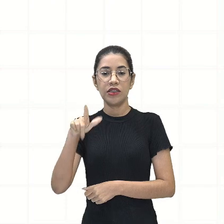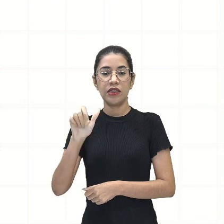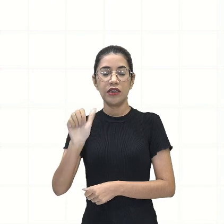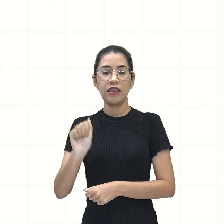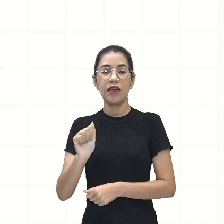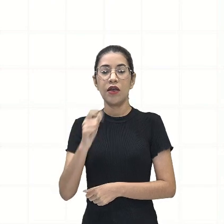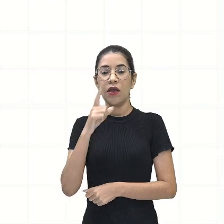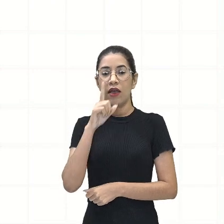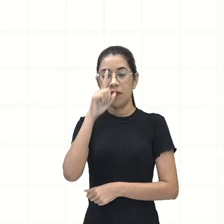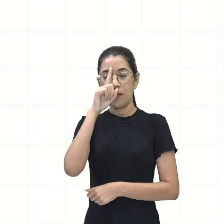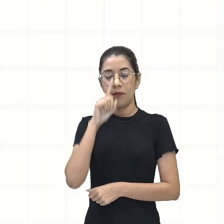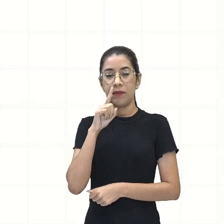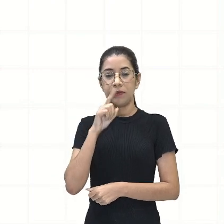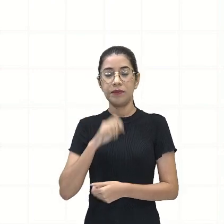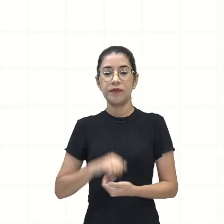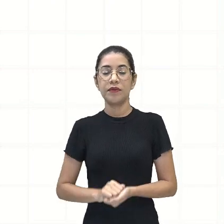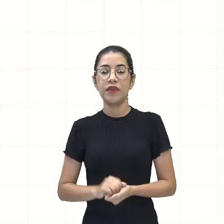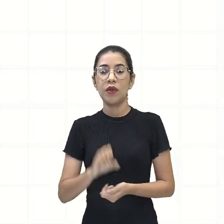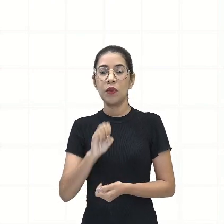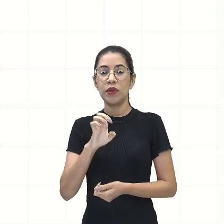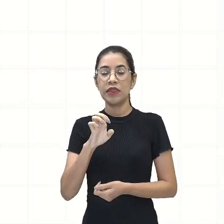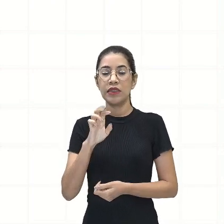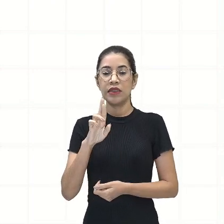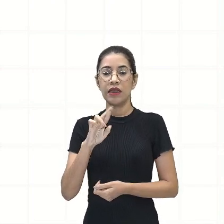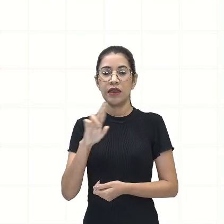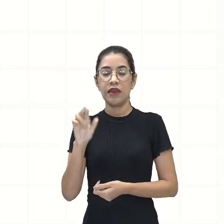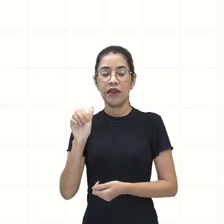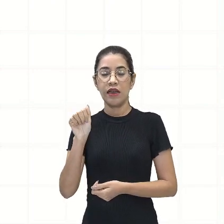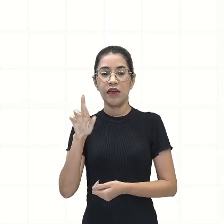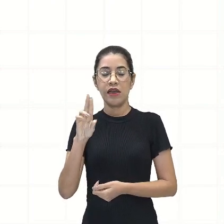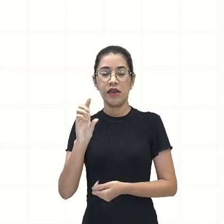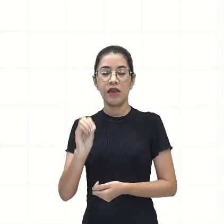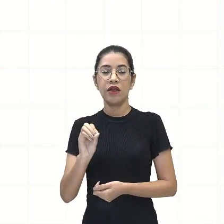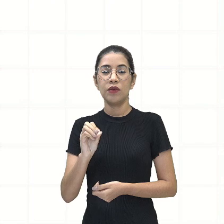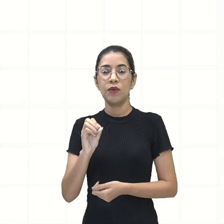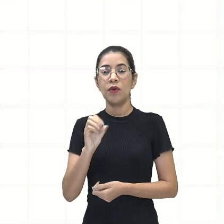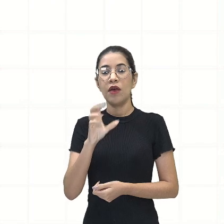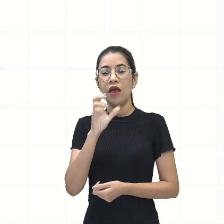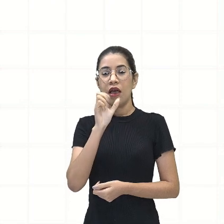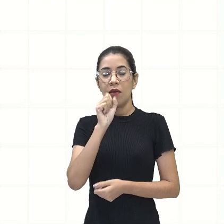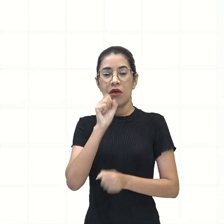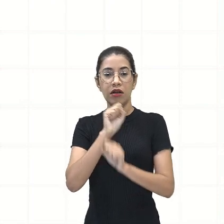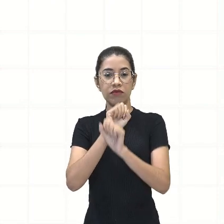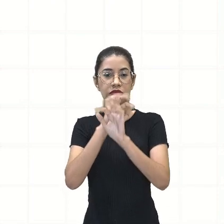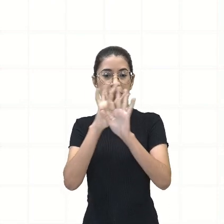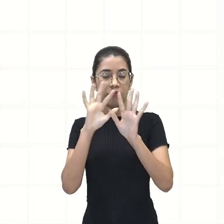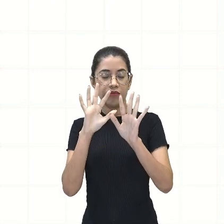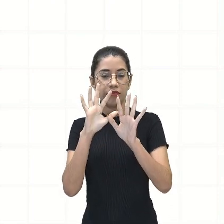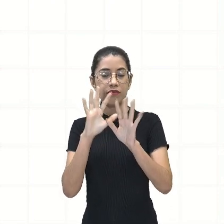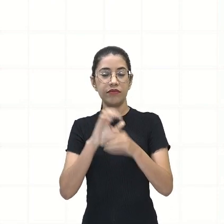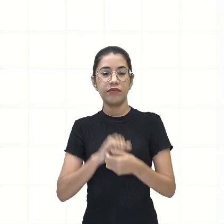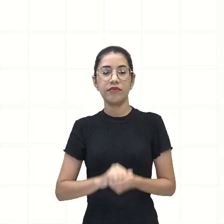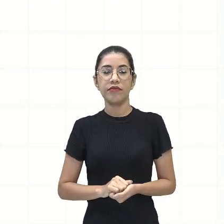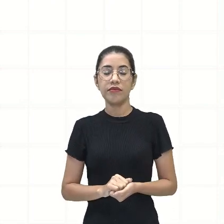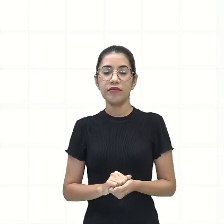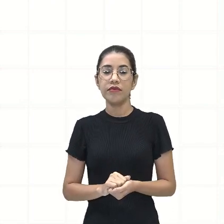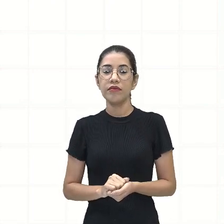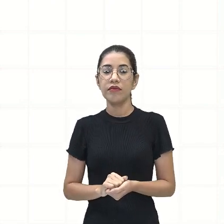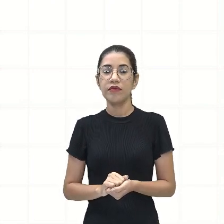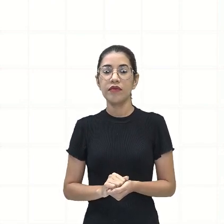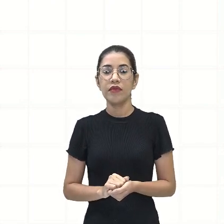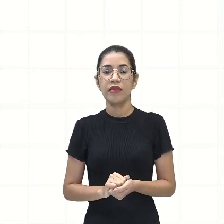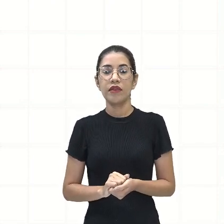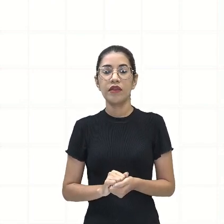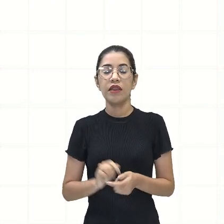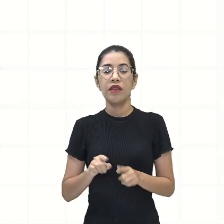amarela, o cerrado, que está no amarelo um pouco mais forte aí. Nós temos a